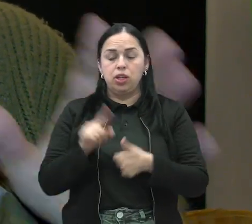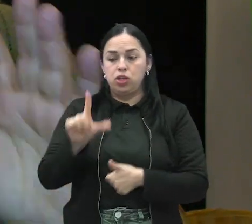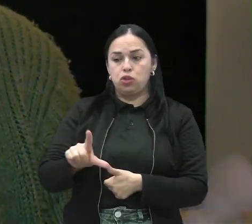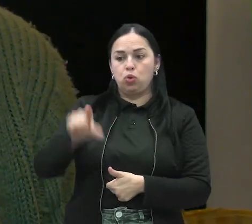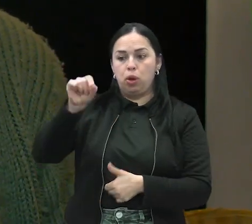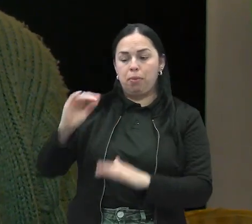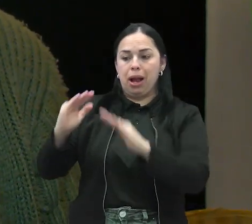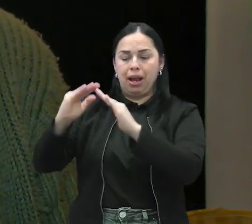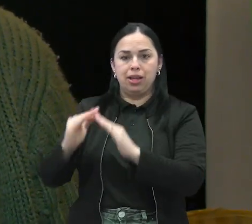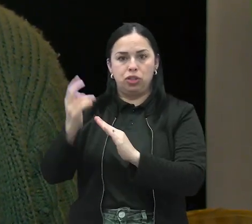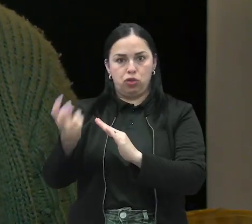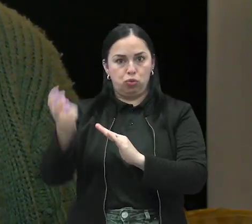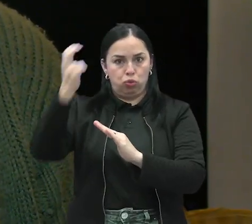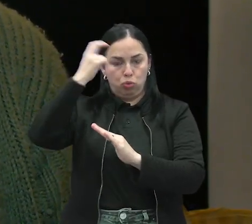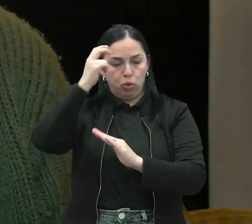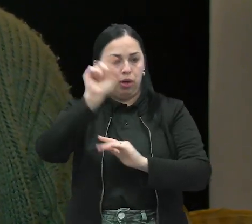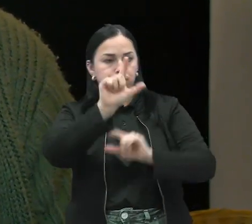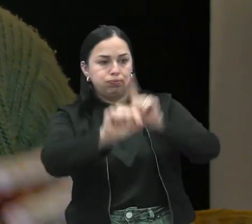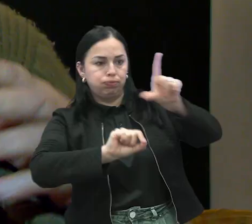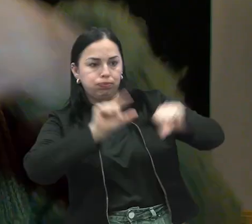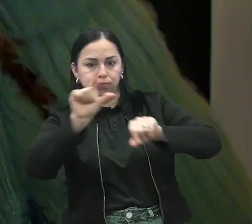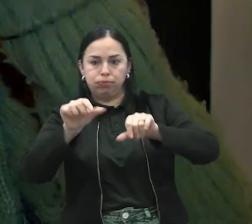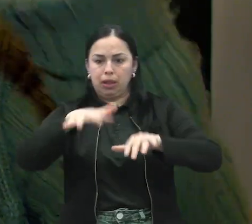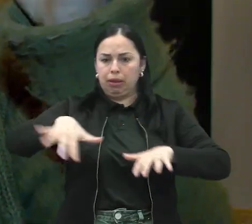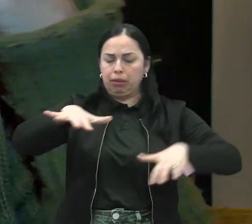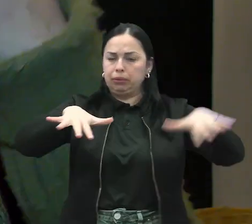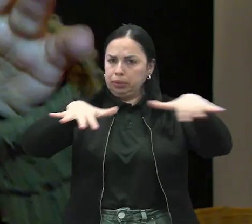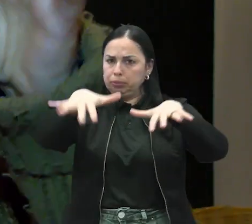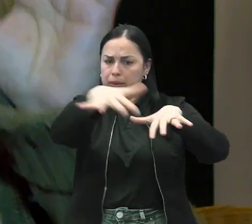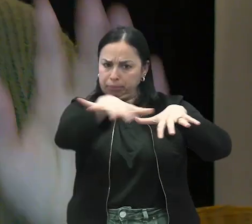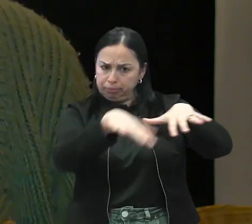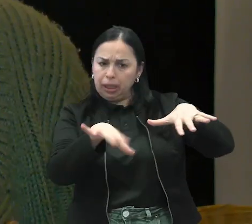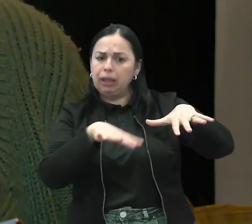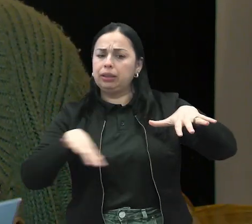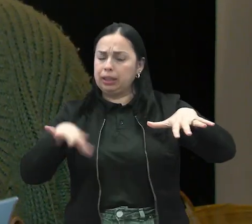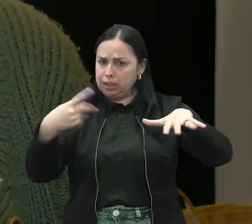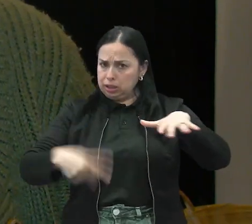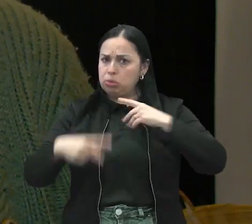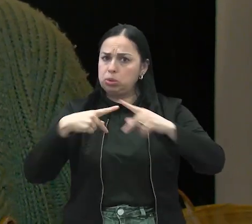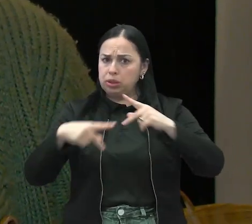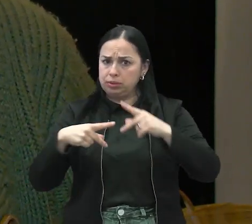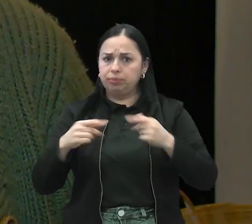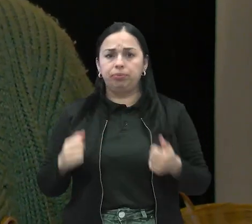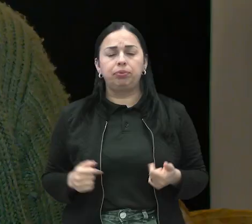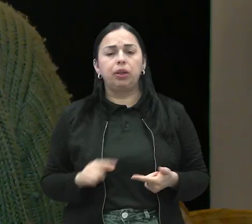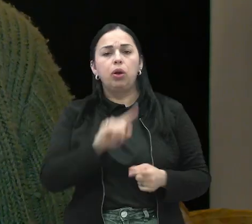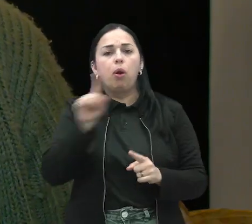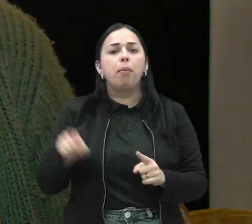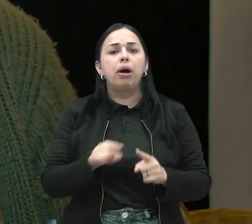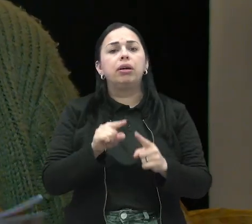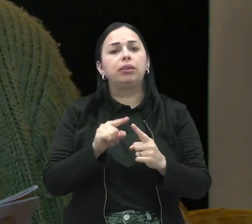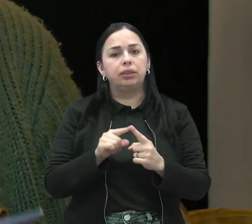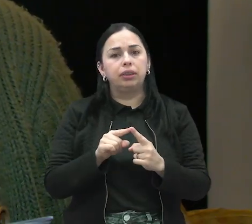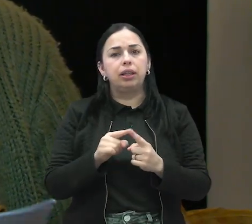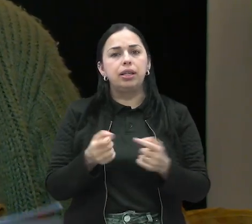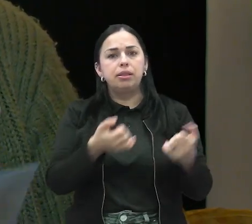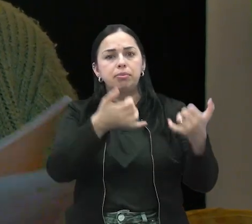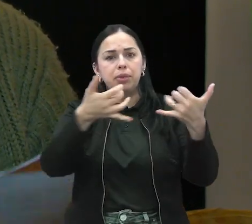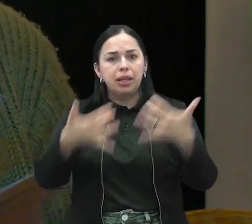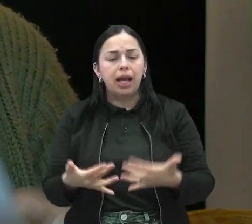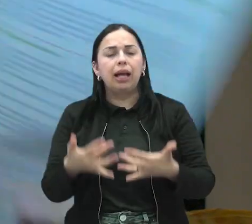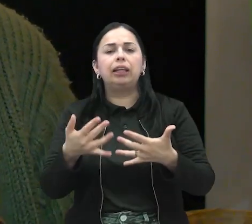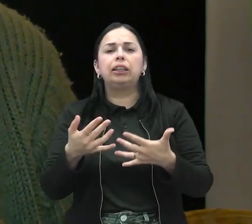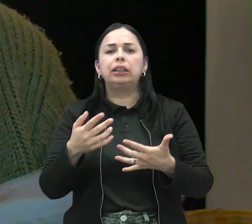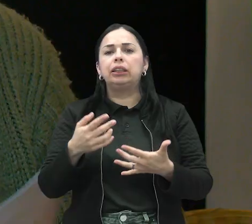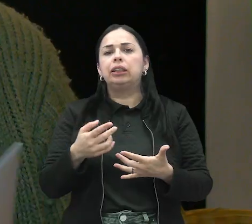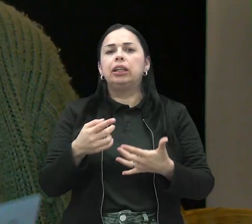casa de cultura em cada região, né, de São José, região sul, sudeste, leste. A finalidade é